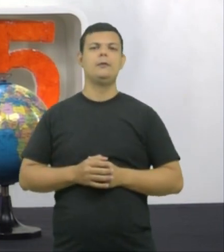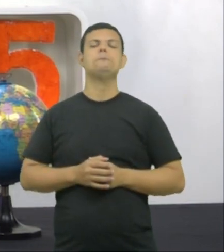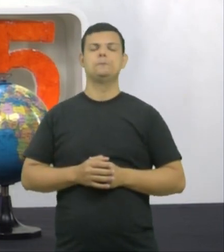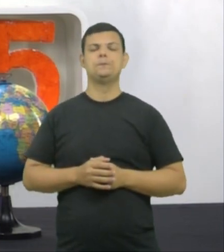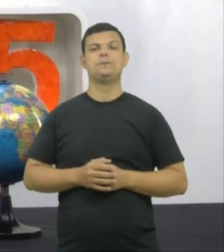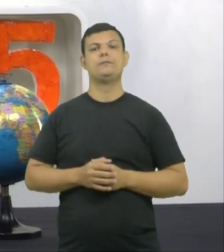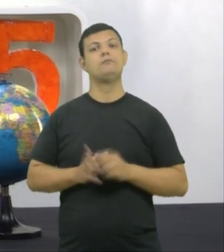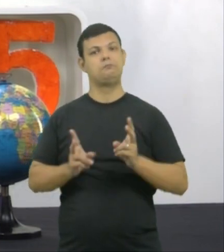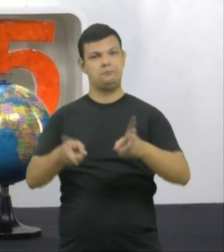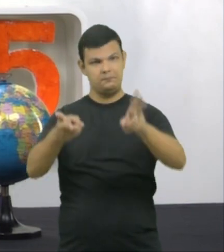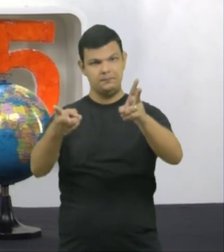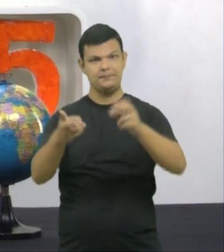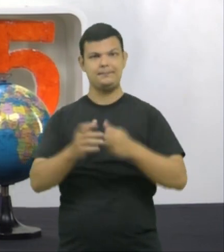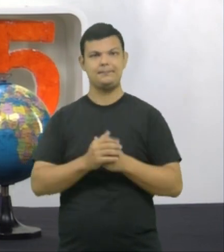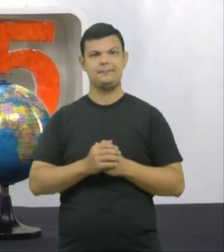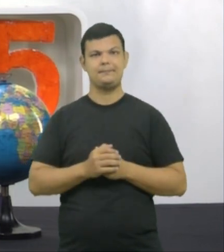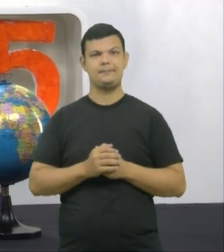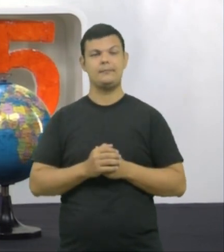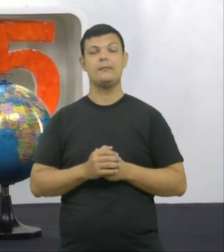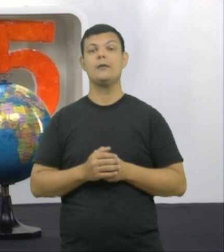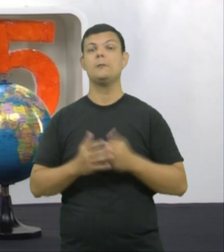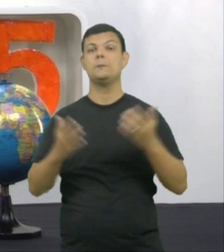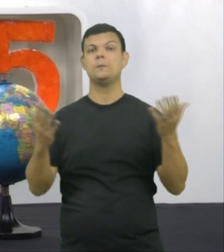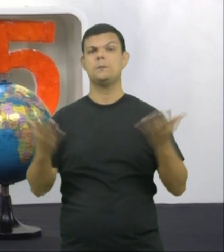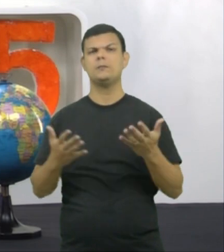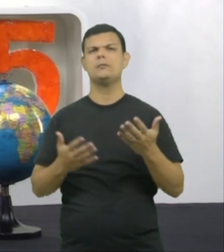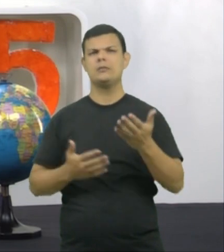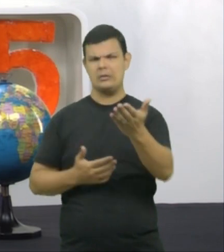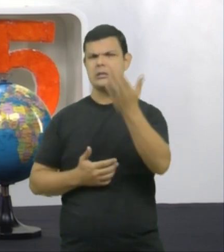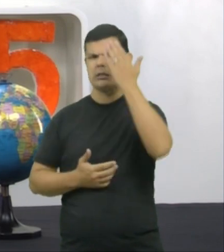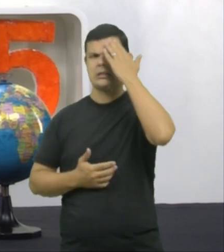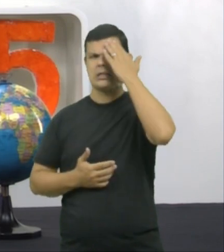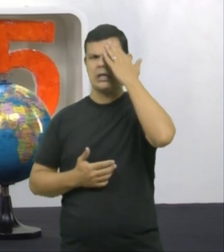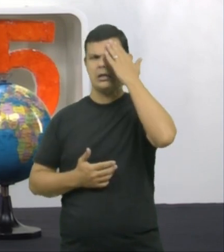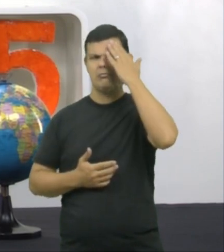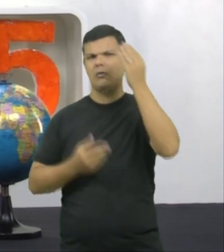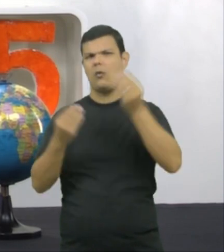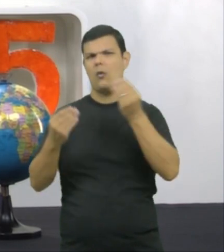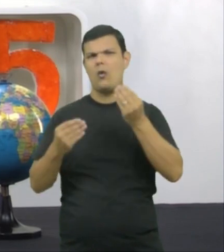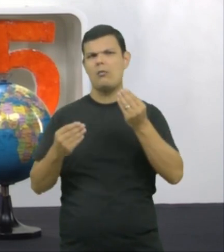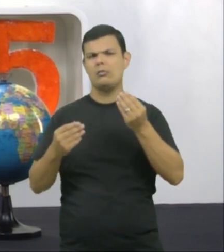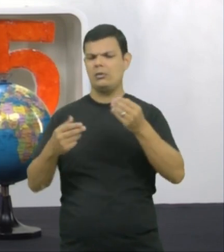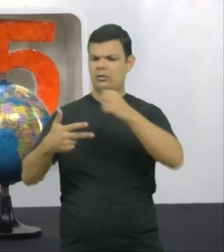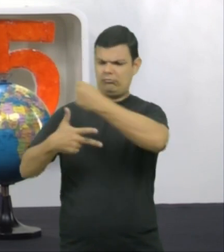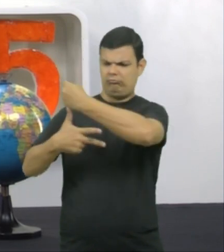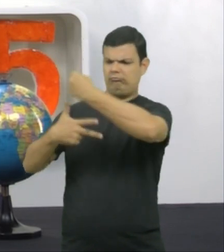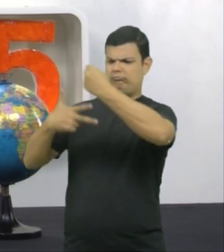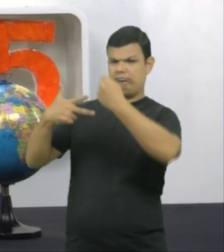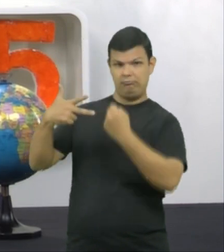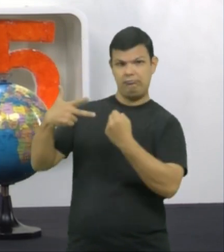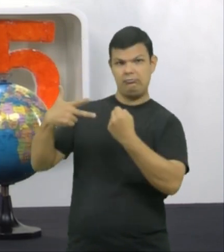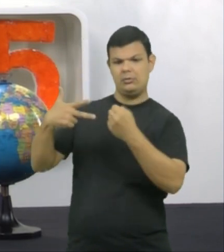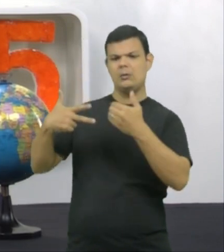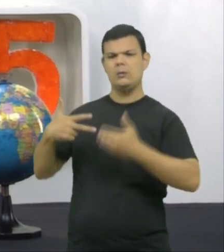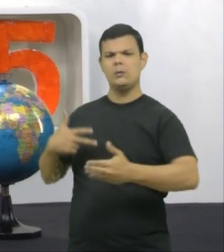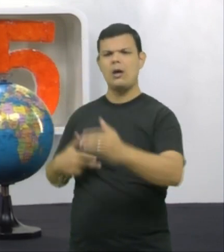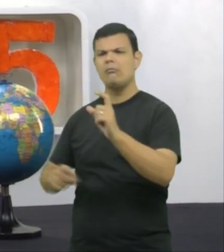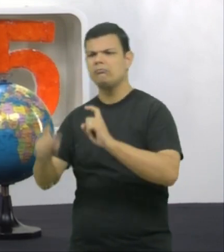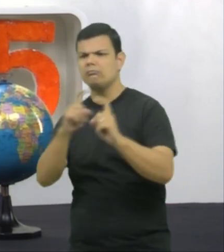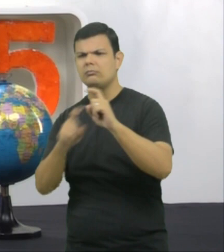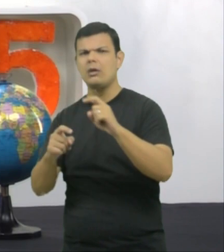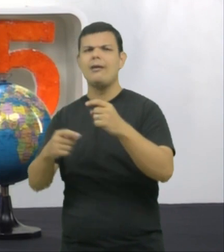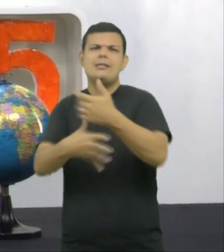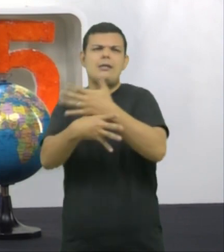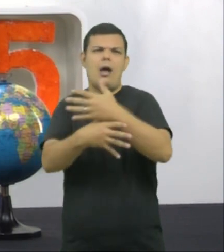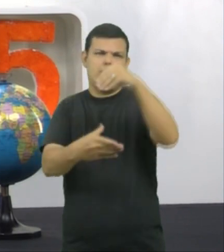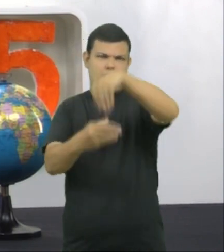bem, vamos lá. Agora, você sabe como é que funciona a partir desses poderes? Como é que funciona a administração de uma